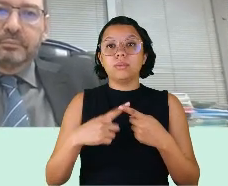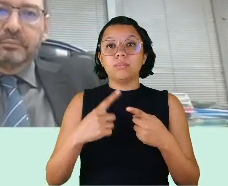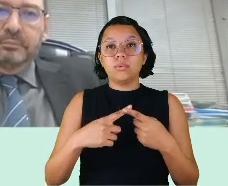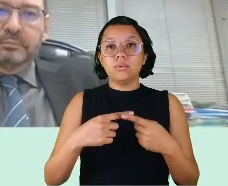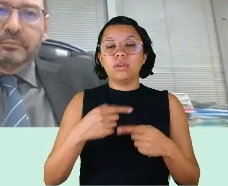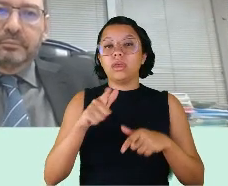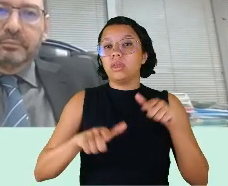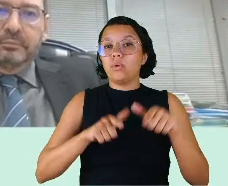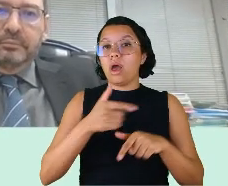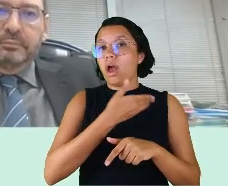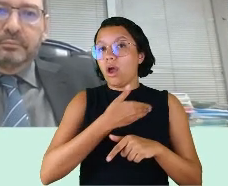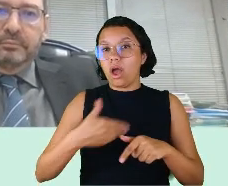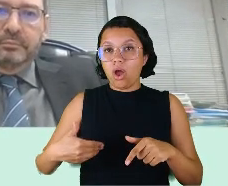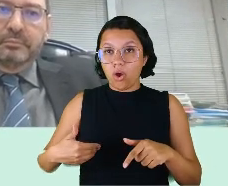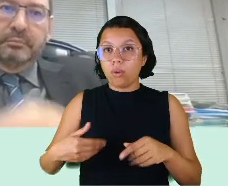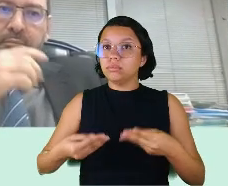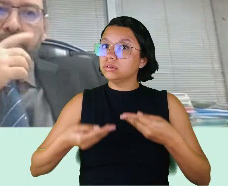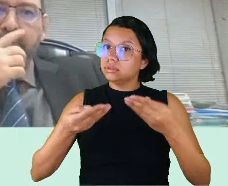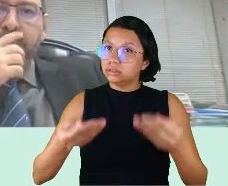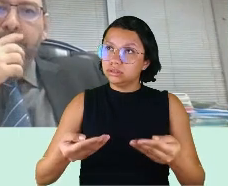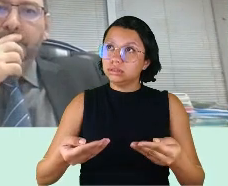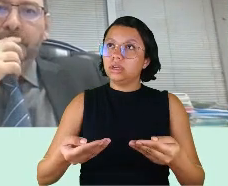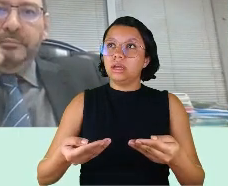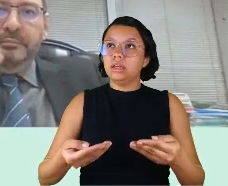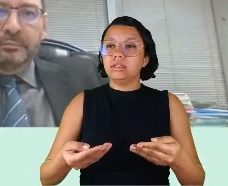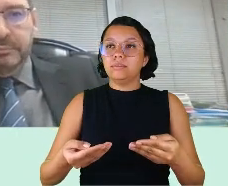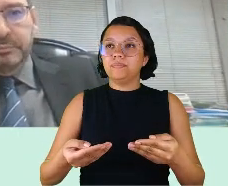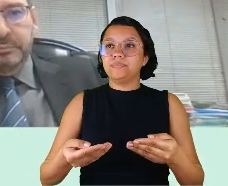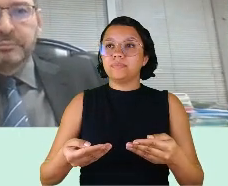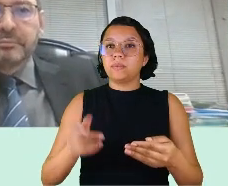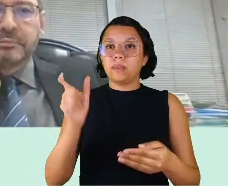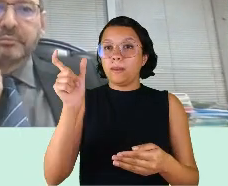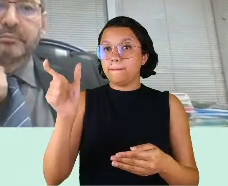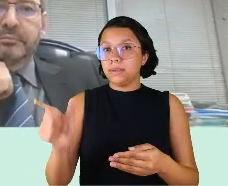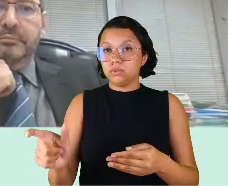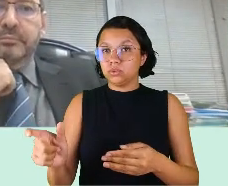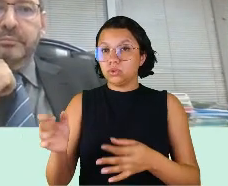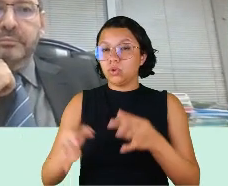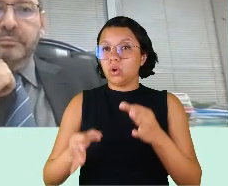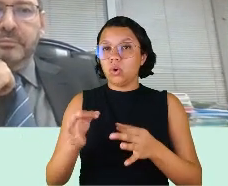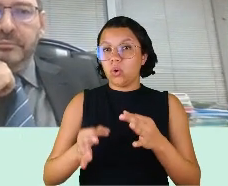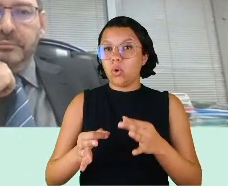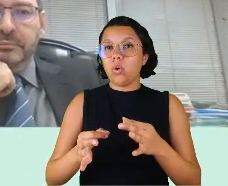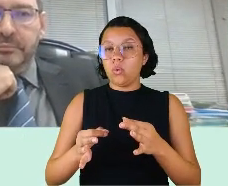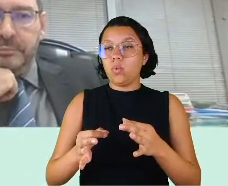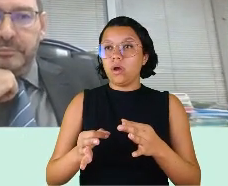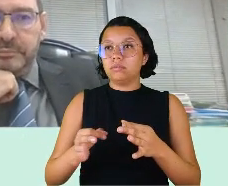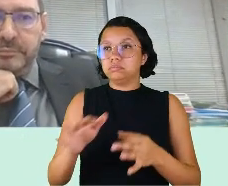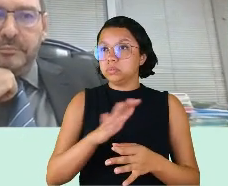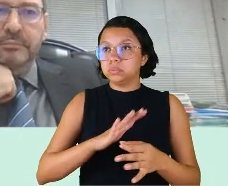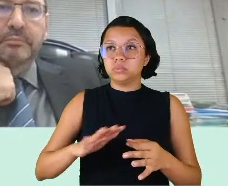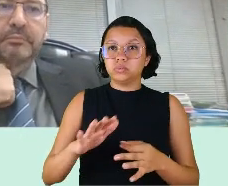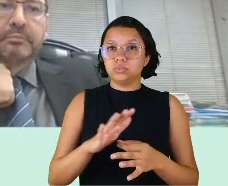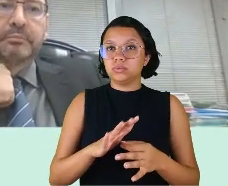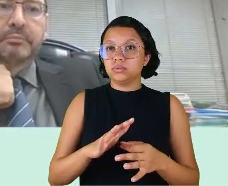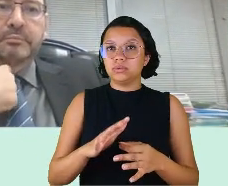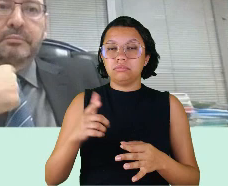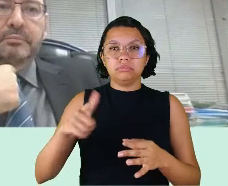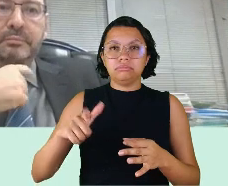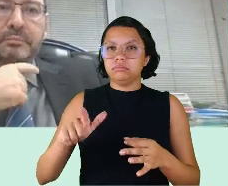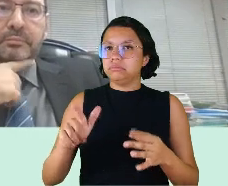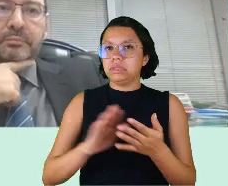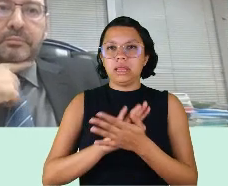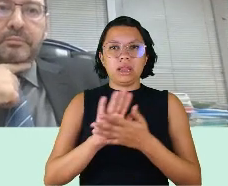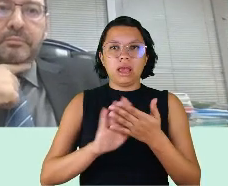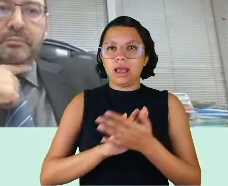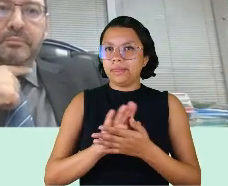público tem que ser prestado, né? E o jurisdicionado não tem nada a ver com estarmos no regime